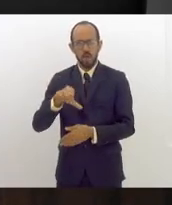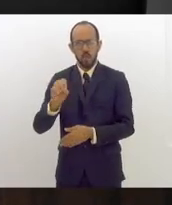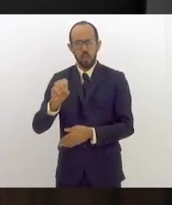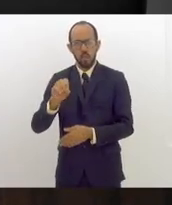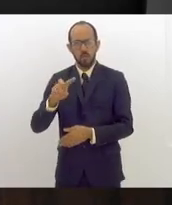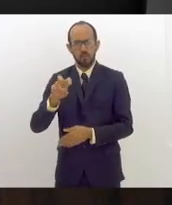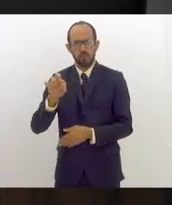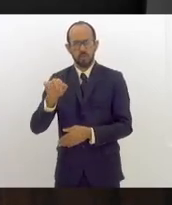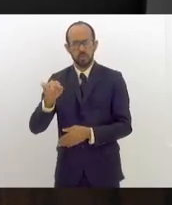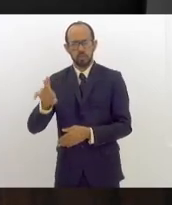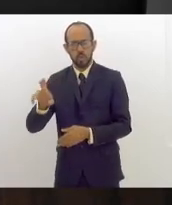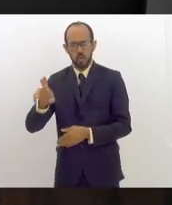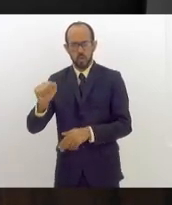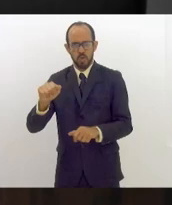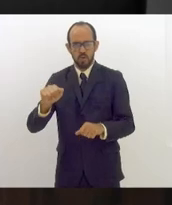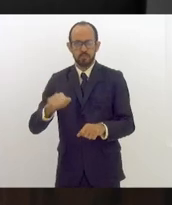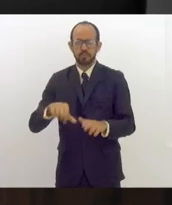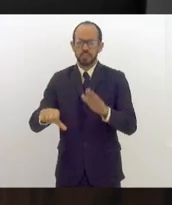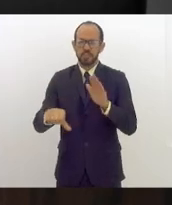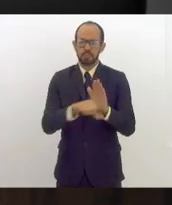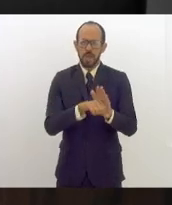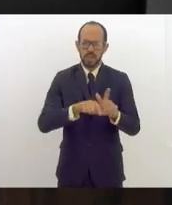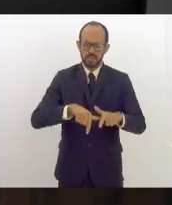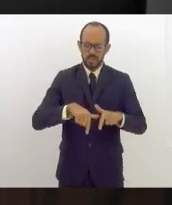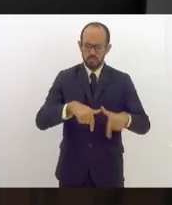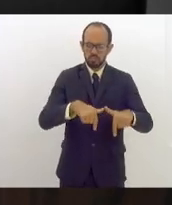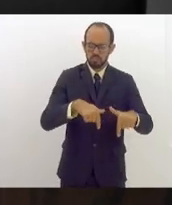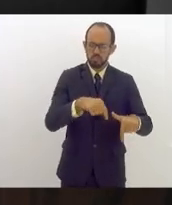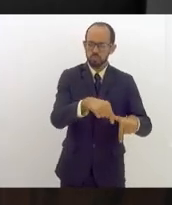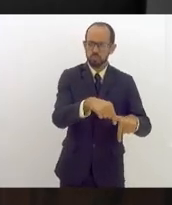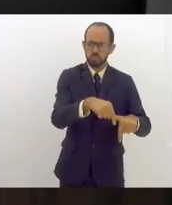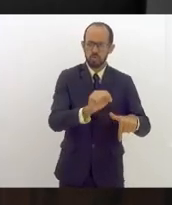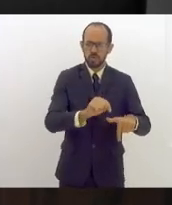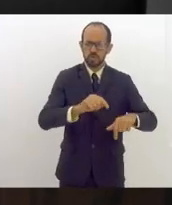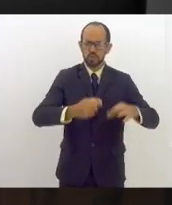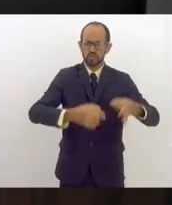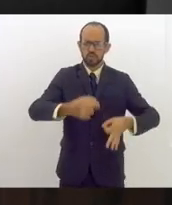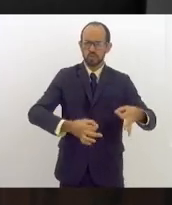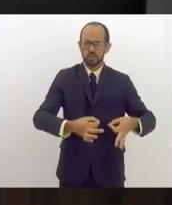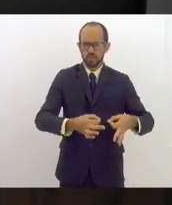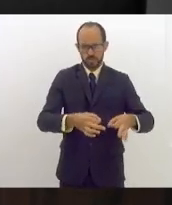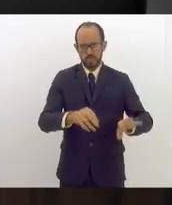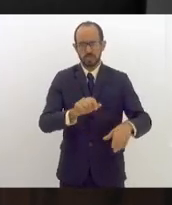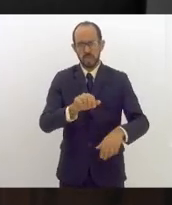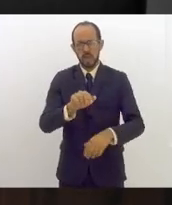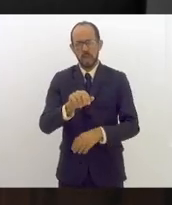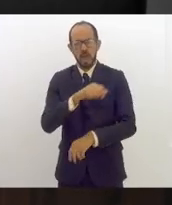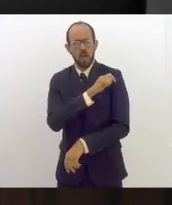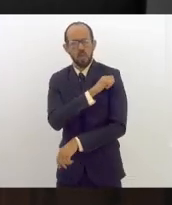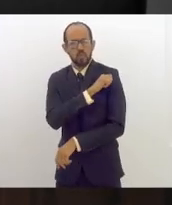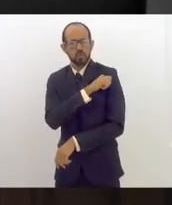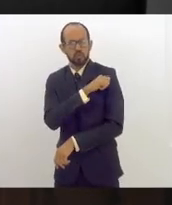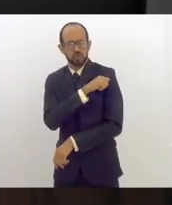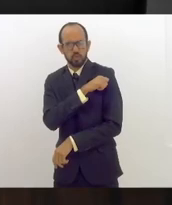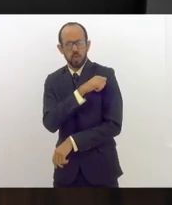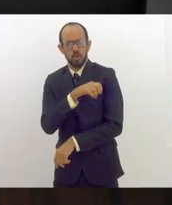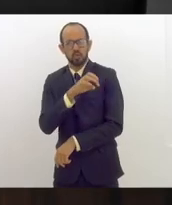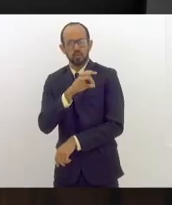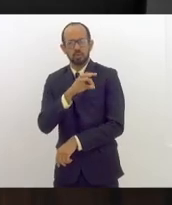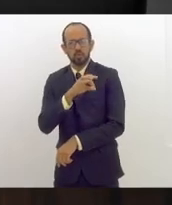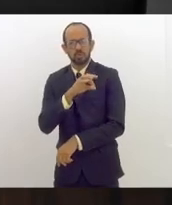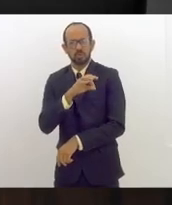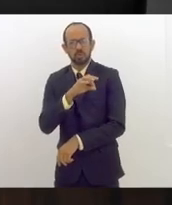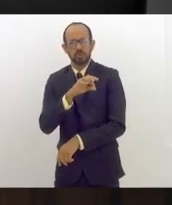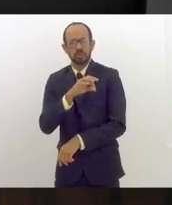criminalista atuante do Judiciário Fluminense e Juiz auditor do Tribunal de Justiça de Justiça desportiva